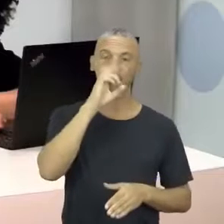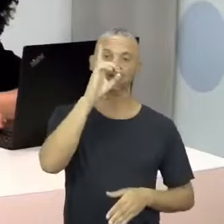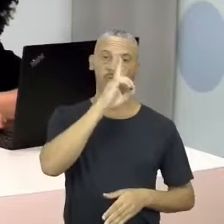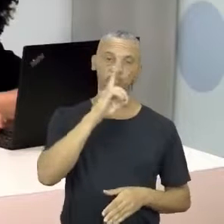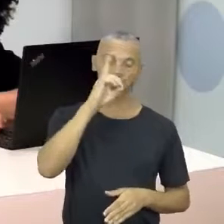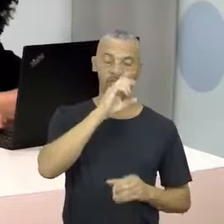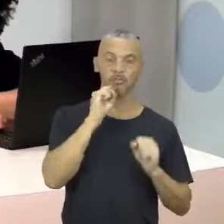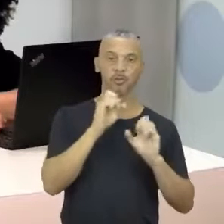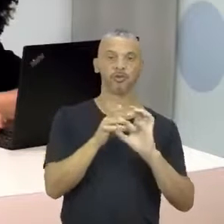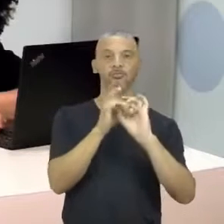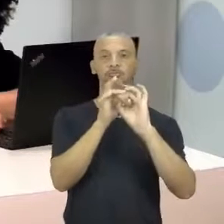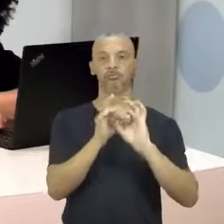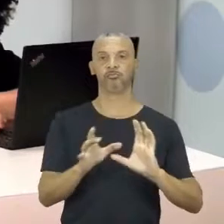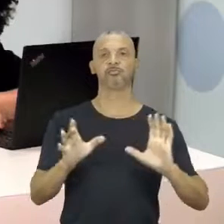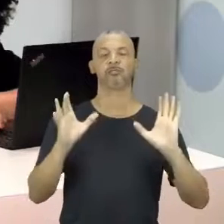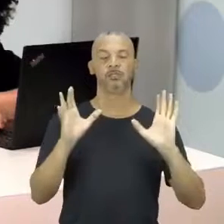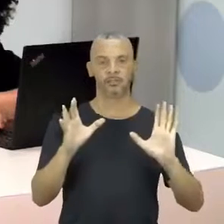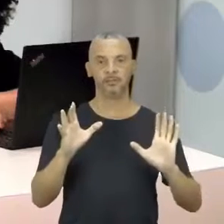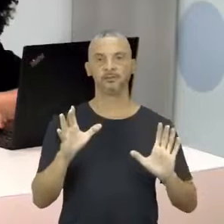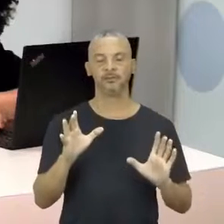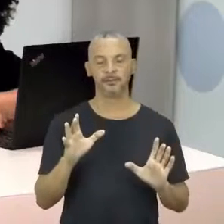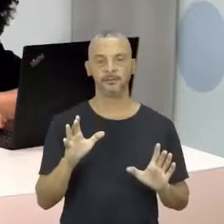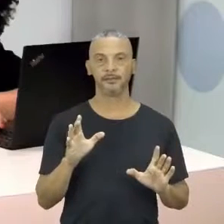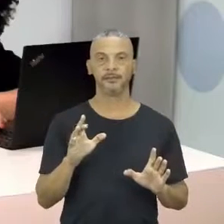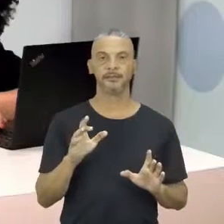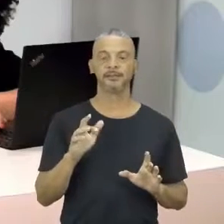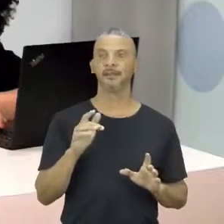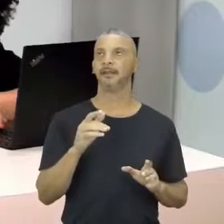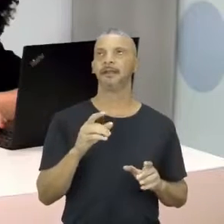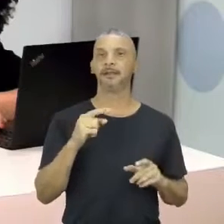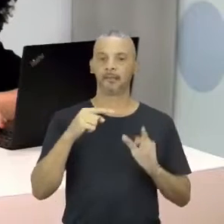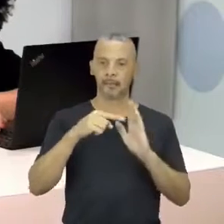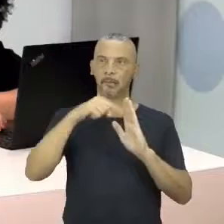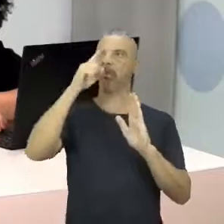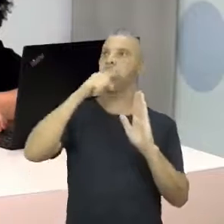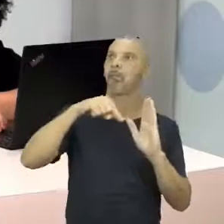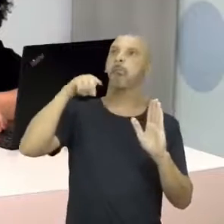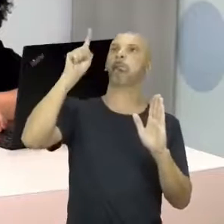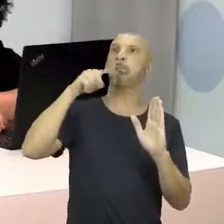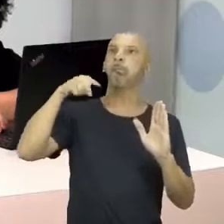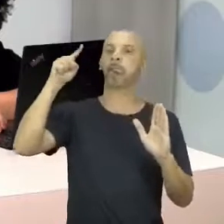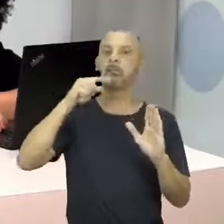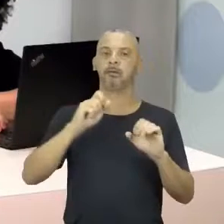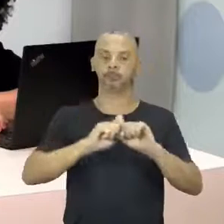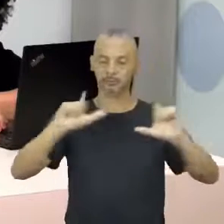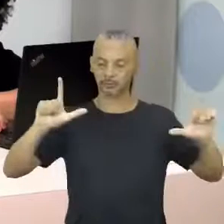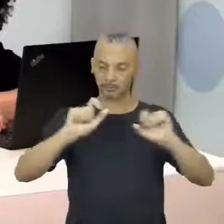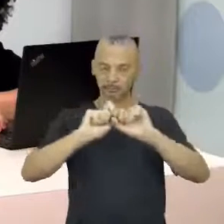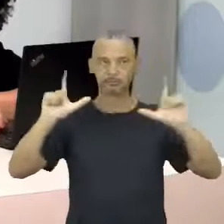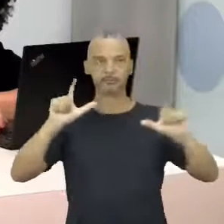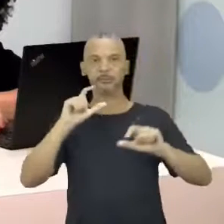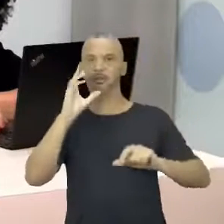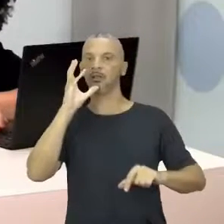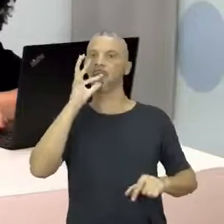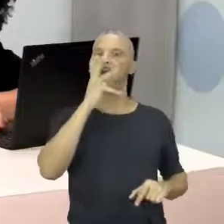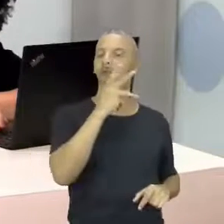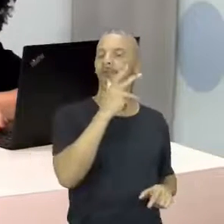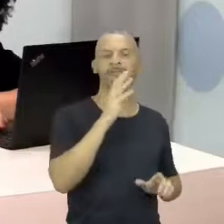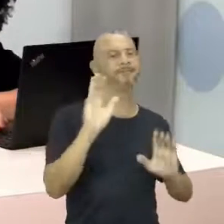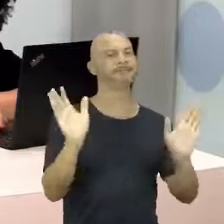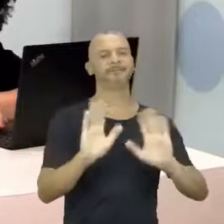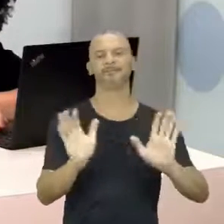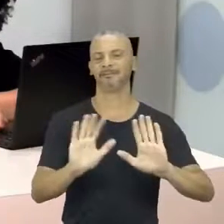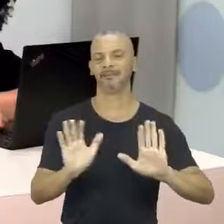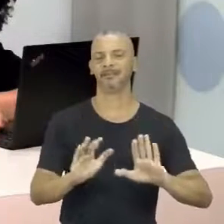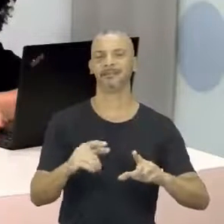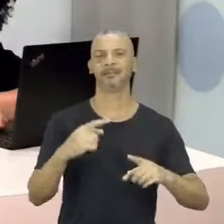acessar a sede tranquilamente e aí não vai ter tanto pico de acesso assim, né? quanto ocorre durante a semana. Isso. Porque